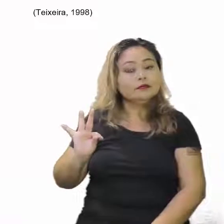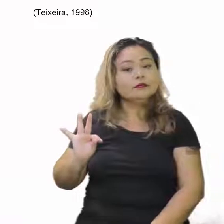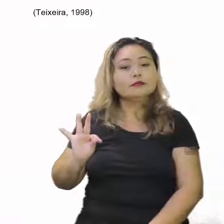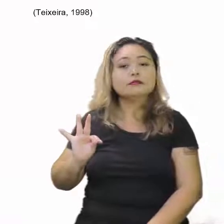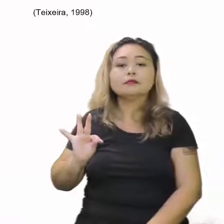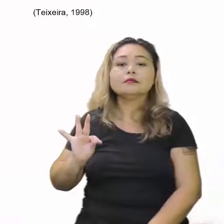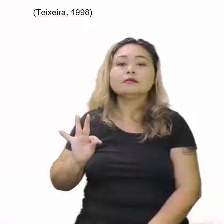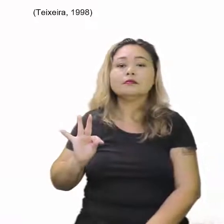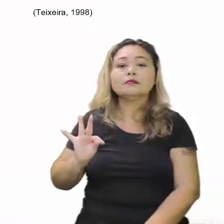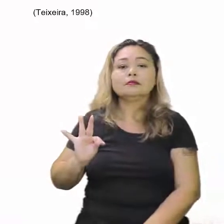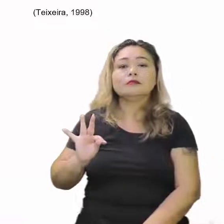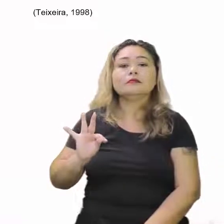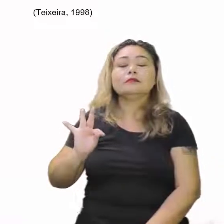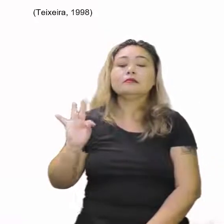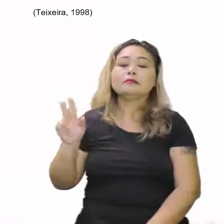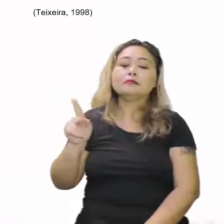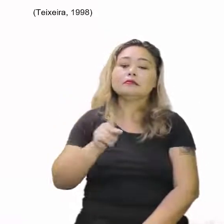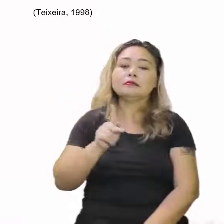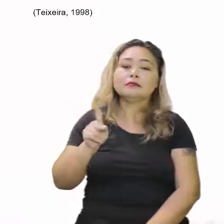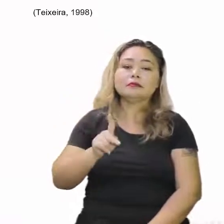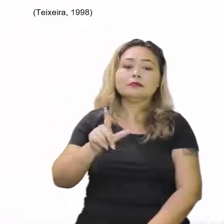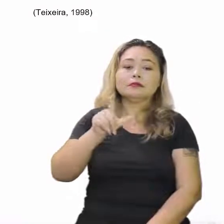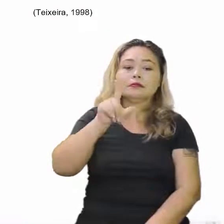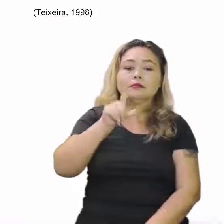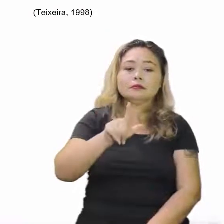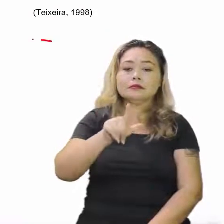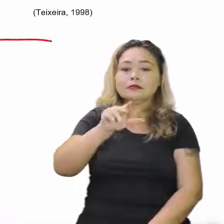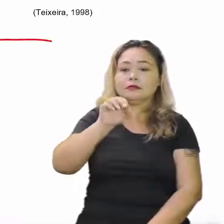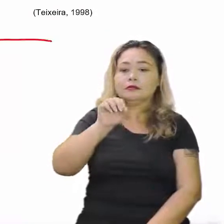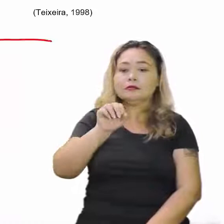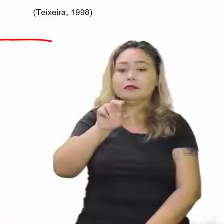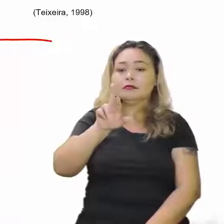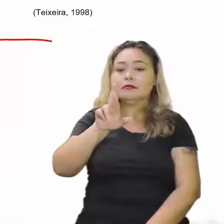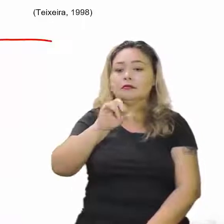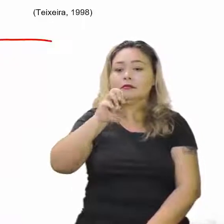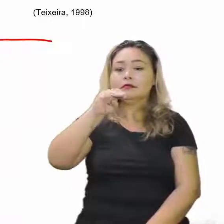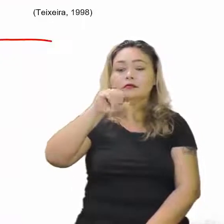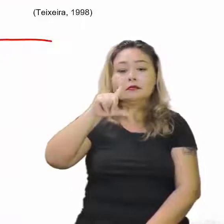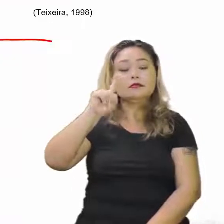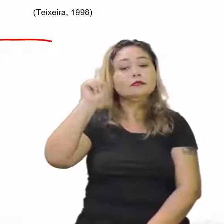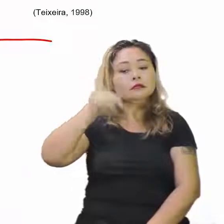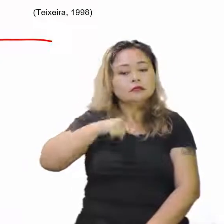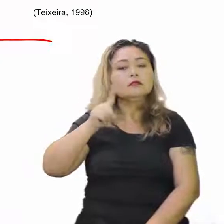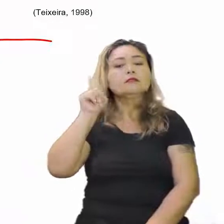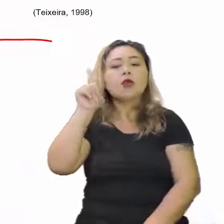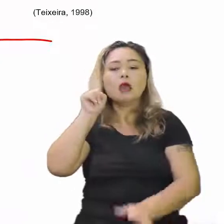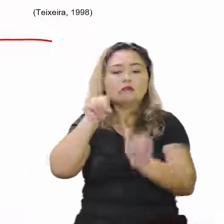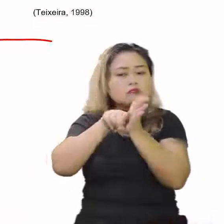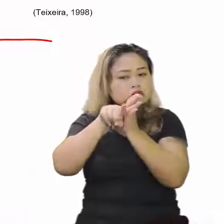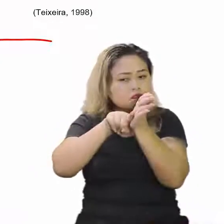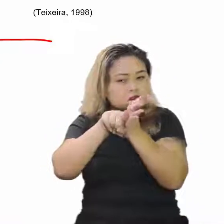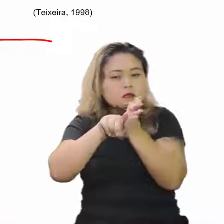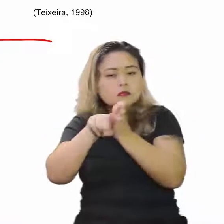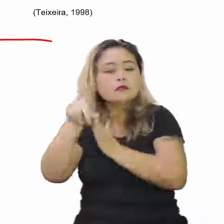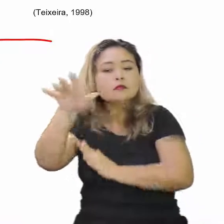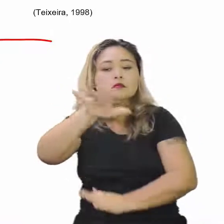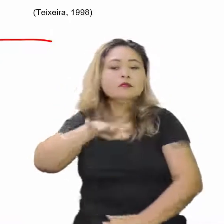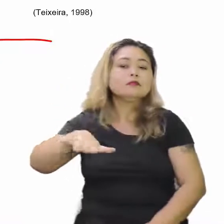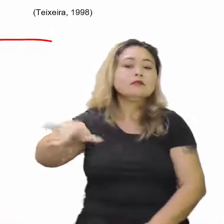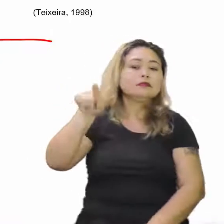ok? O professor Lourismar é um grande pesquisador dessa região,